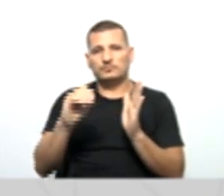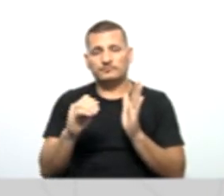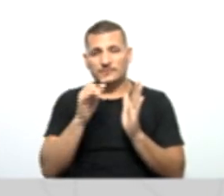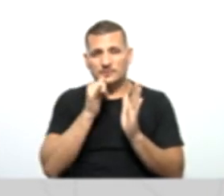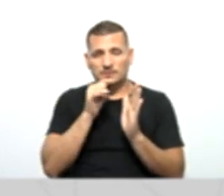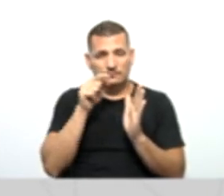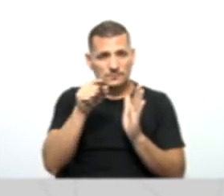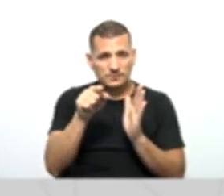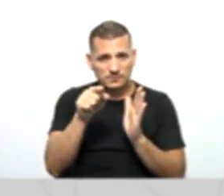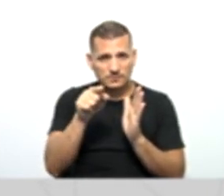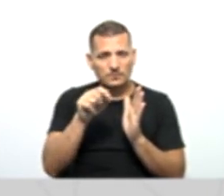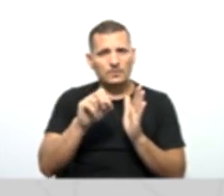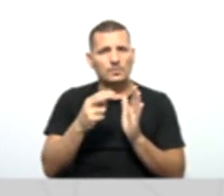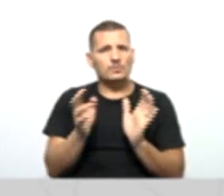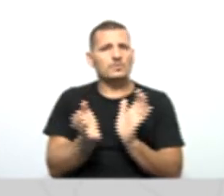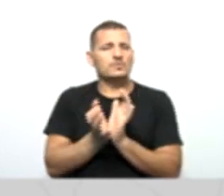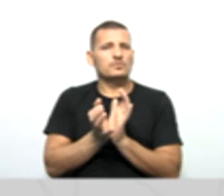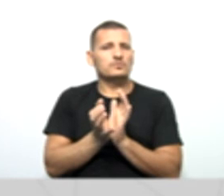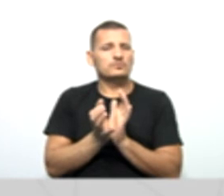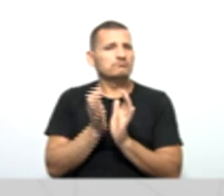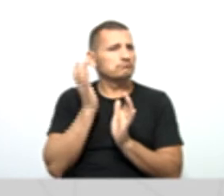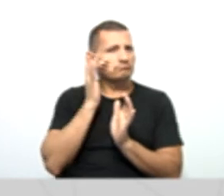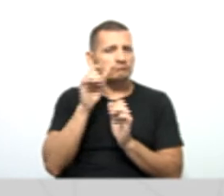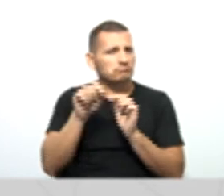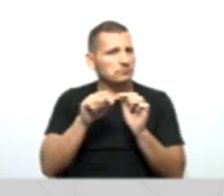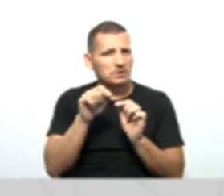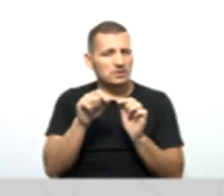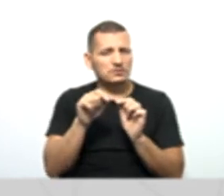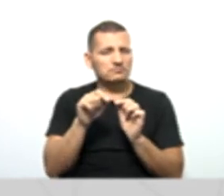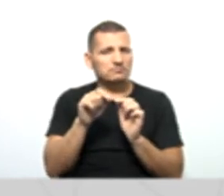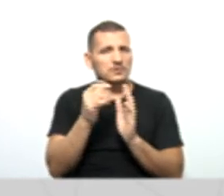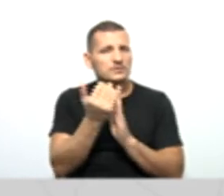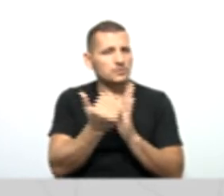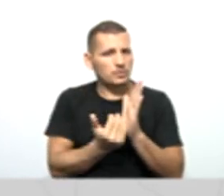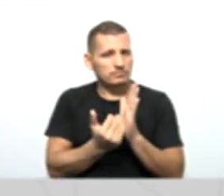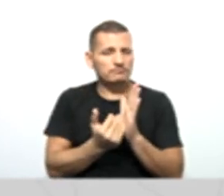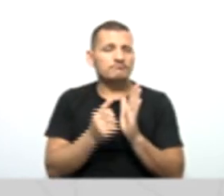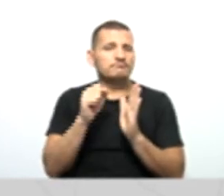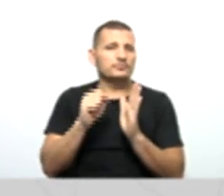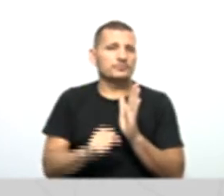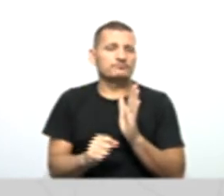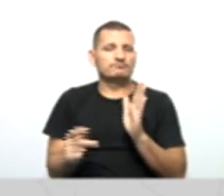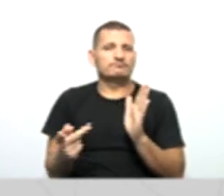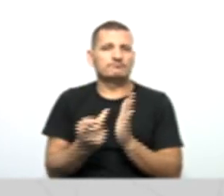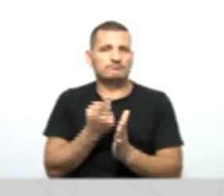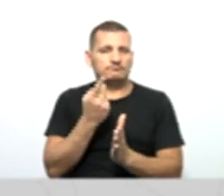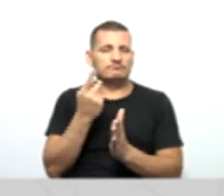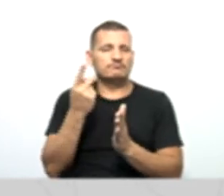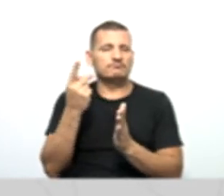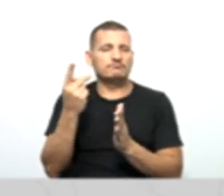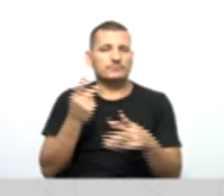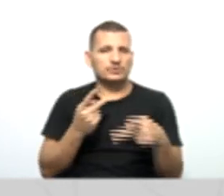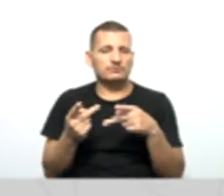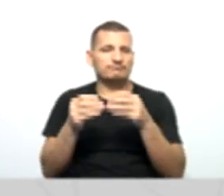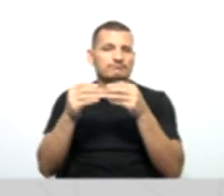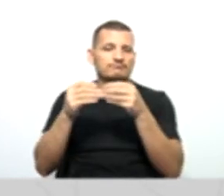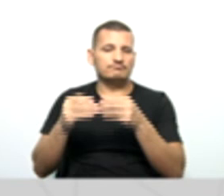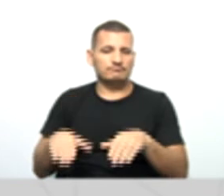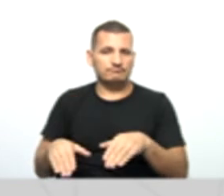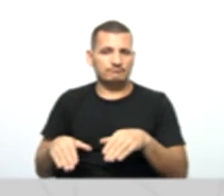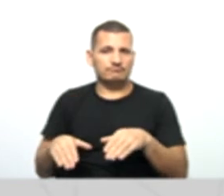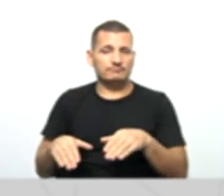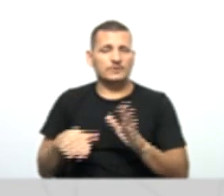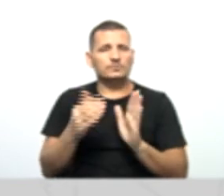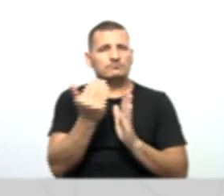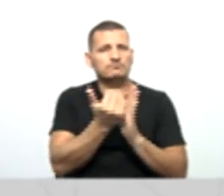projeto não sabe o que é um escopo, há grandes chances do projeto ficar comprometido. Ele traz um resumo do que se